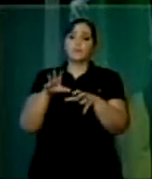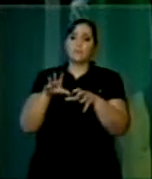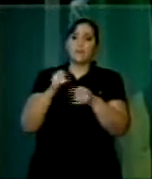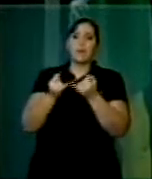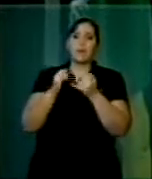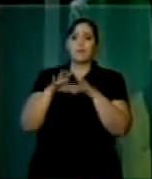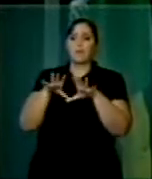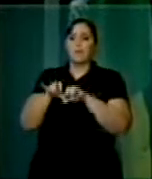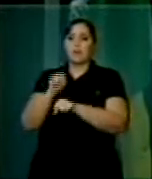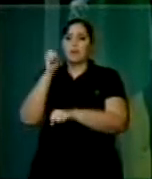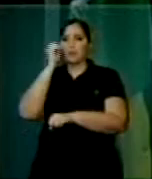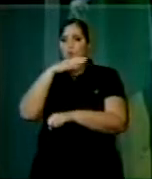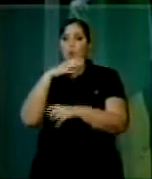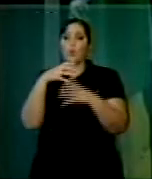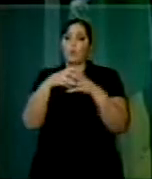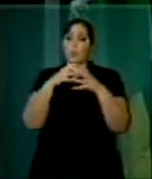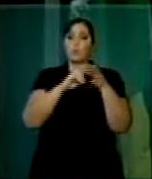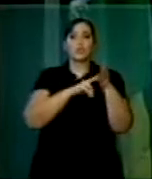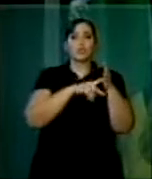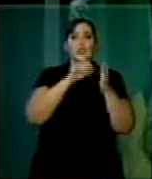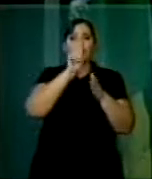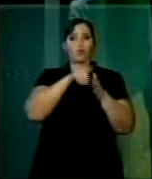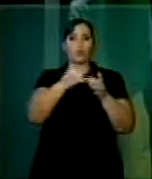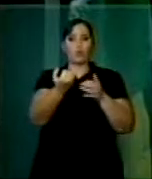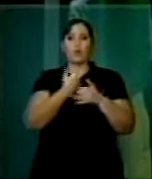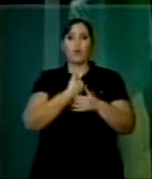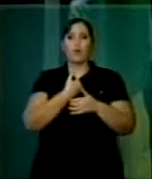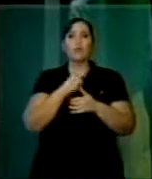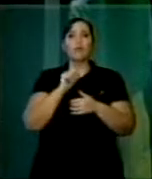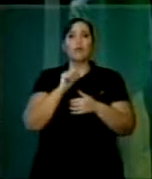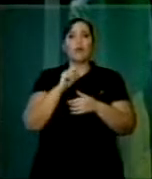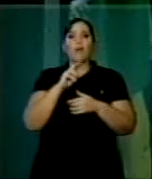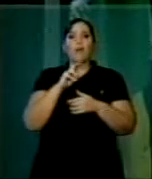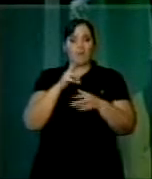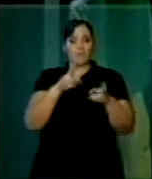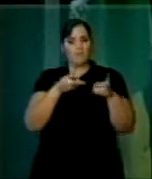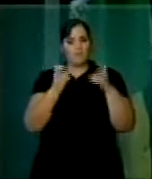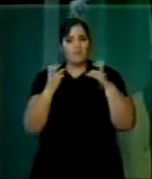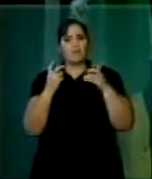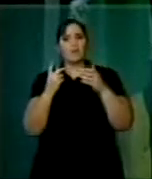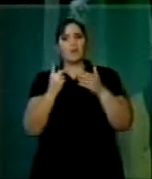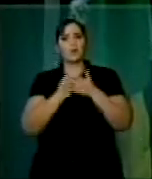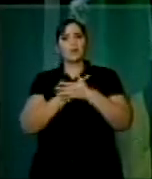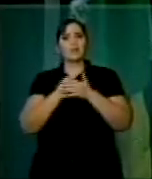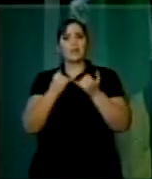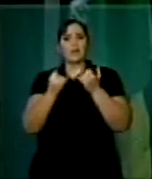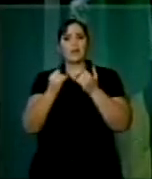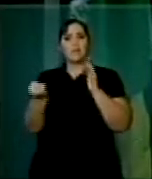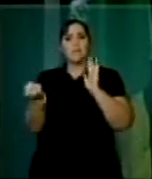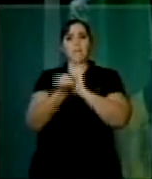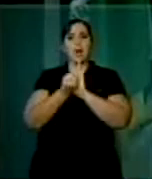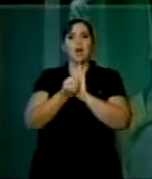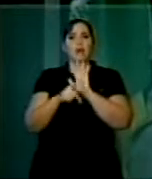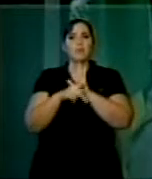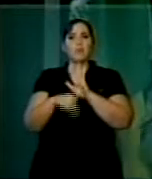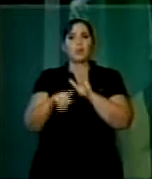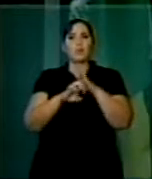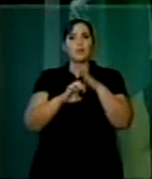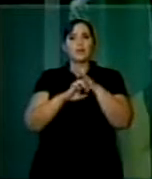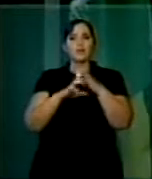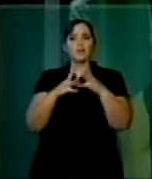que dirigentes sindicais me comunicaram, que estão vendo exatamente a marca dessas empresas